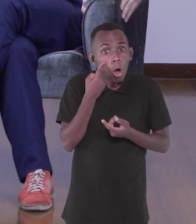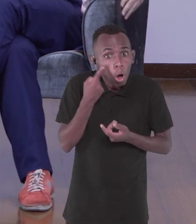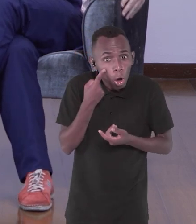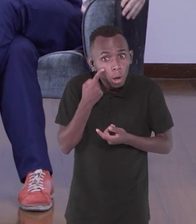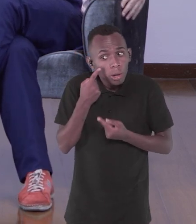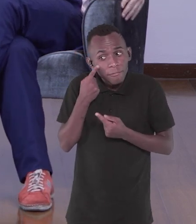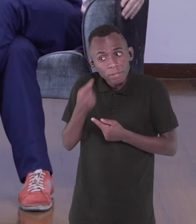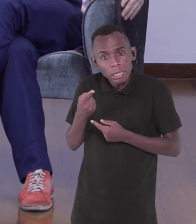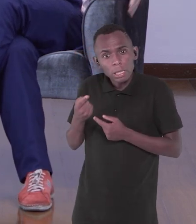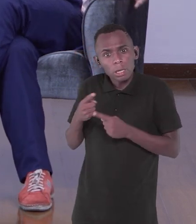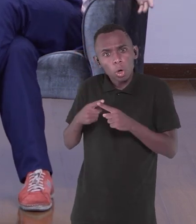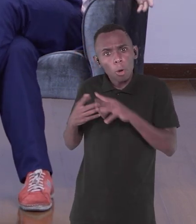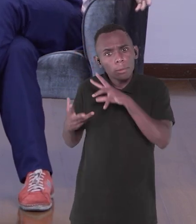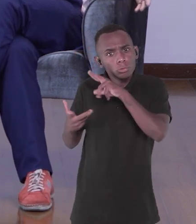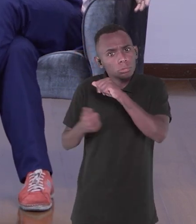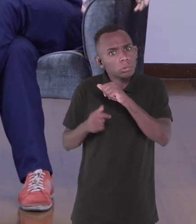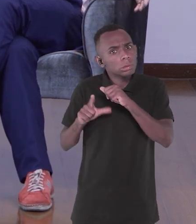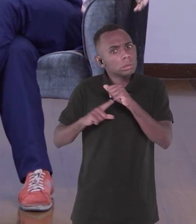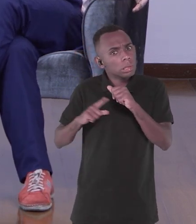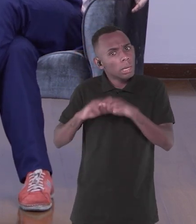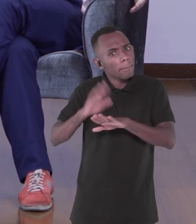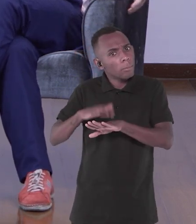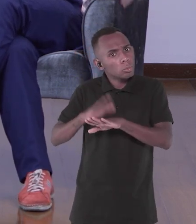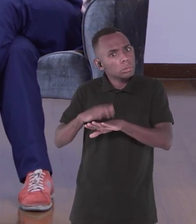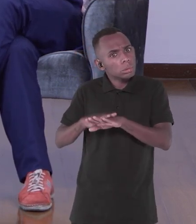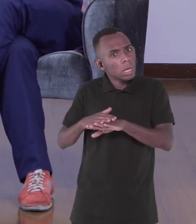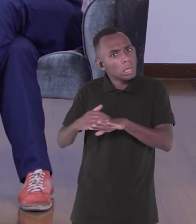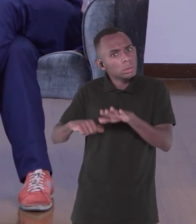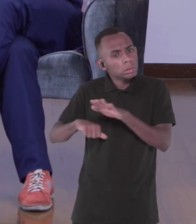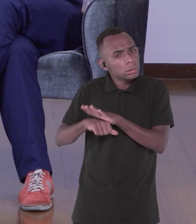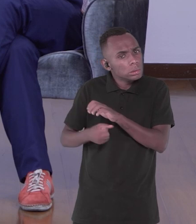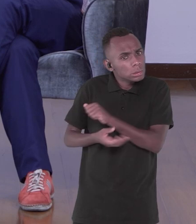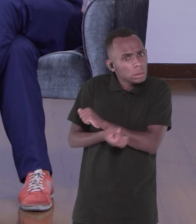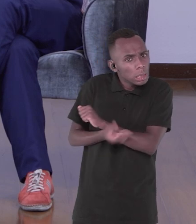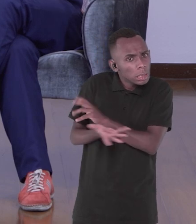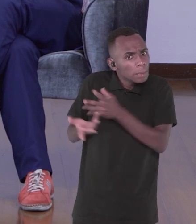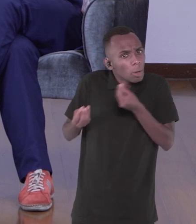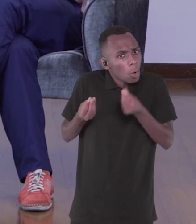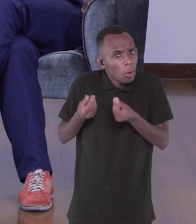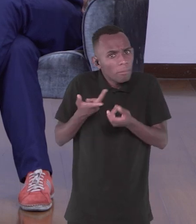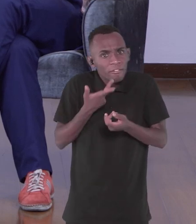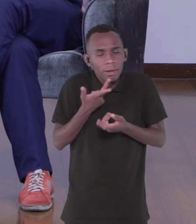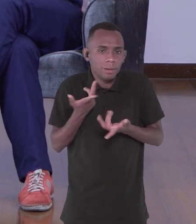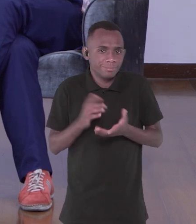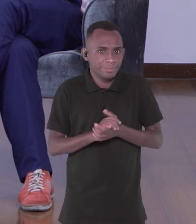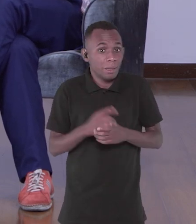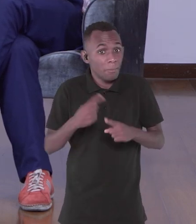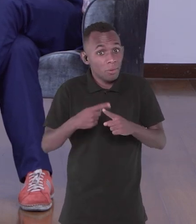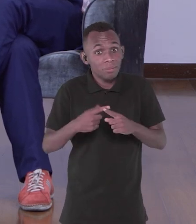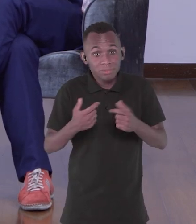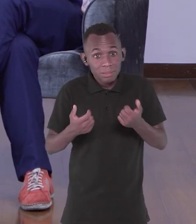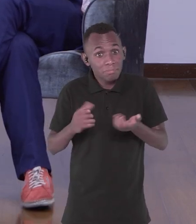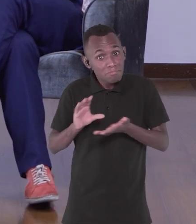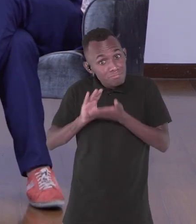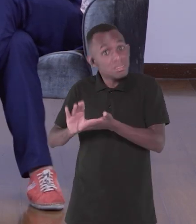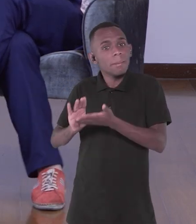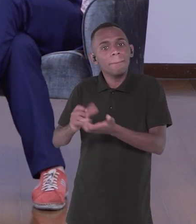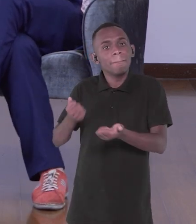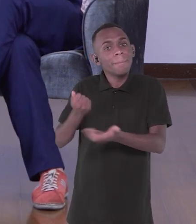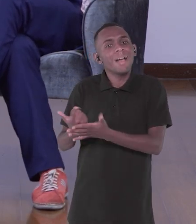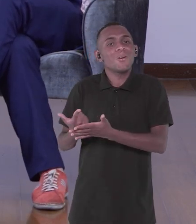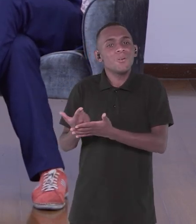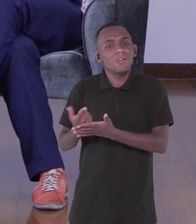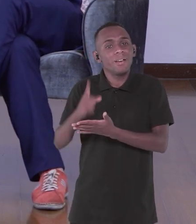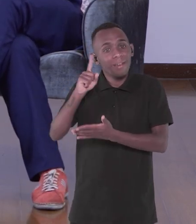hein? Você não vai falar. Porque não pode, você acabou de comprar, você é parceiro, você é um